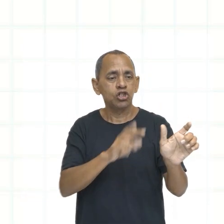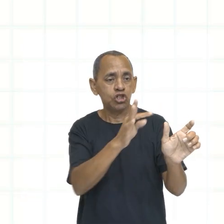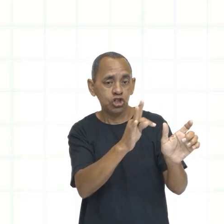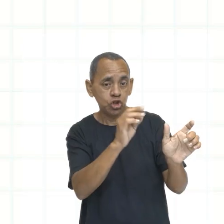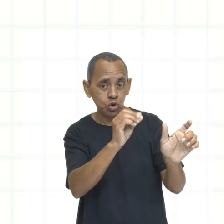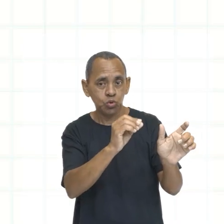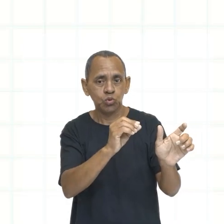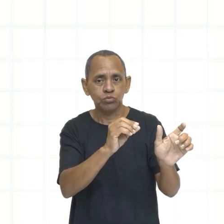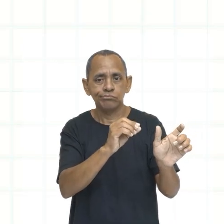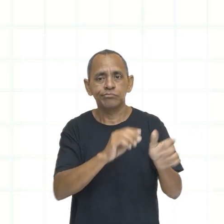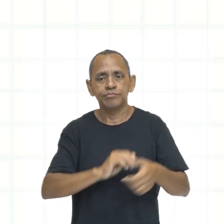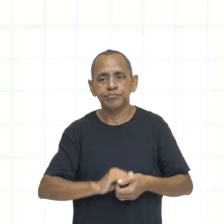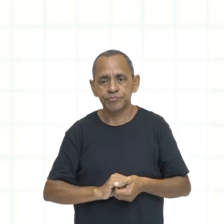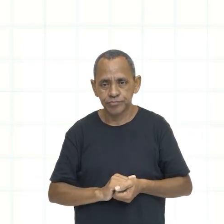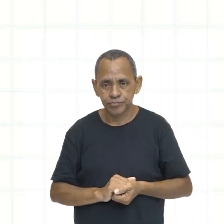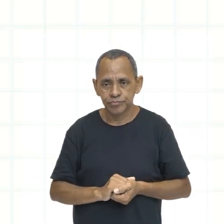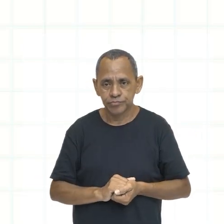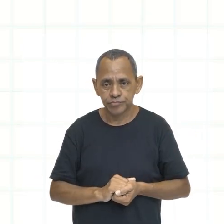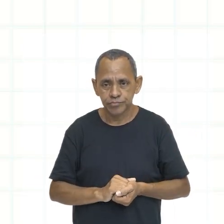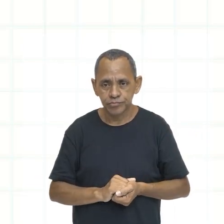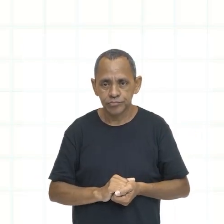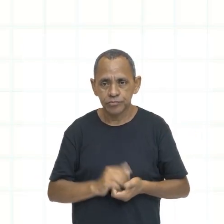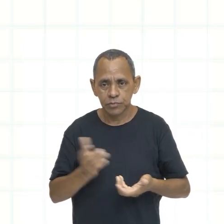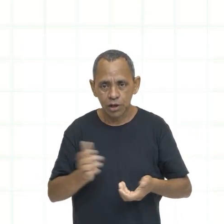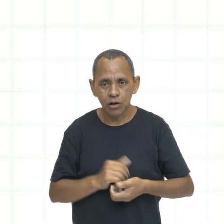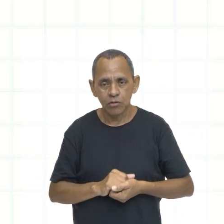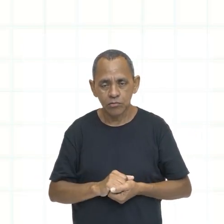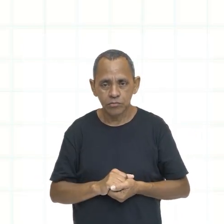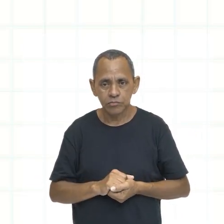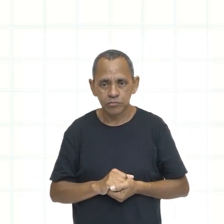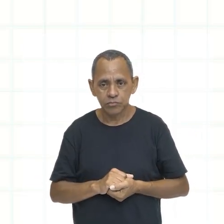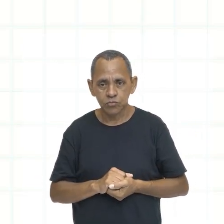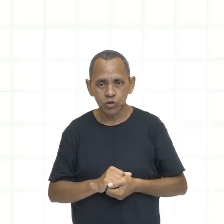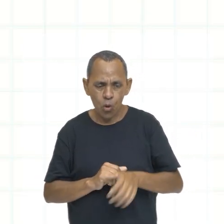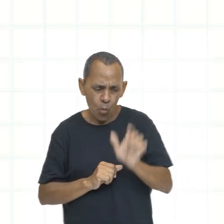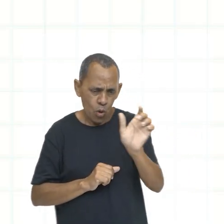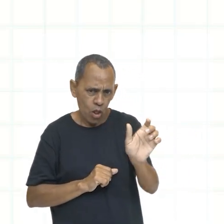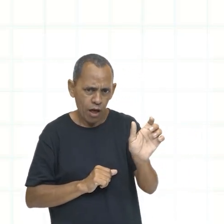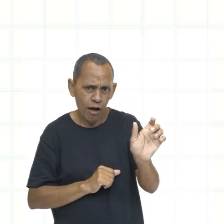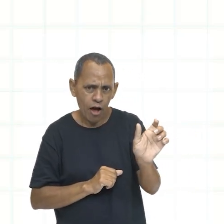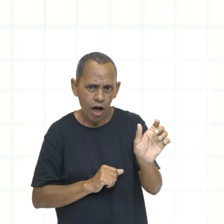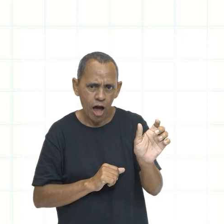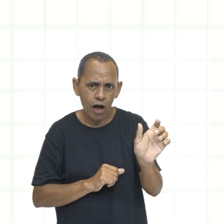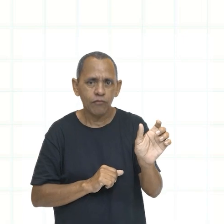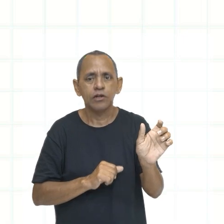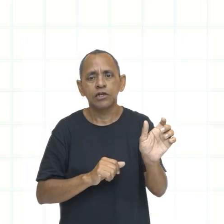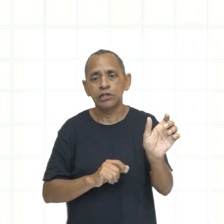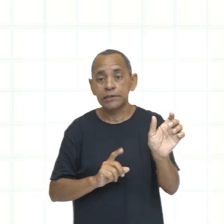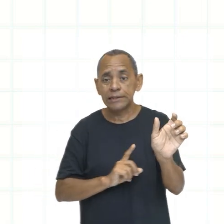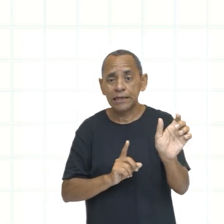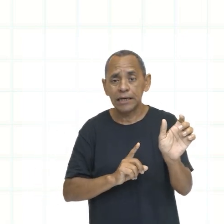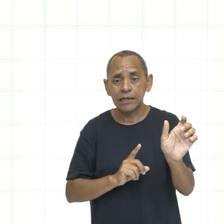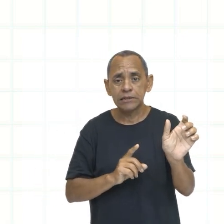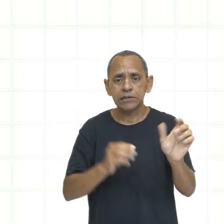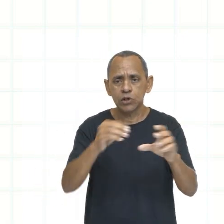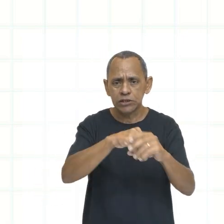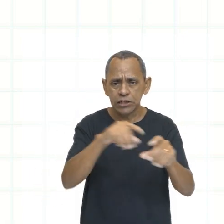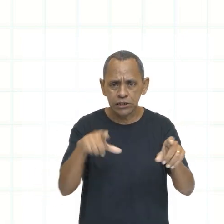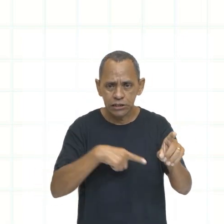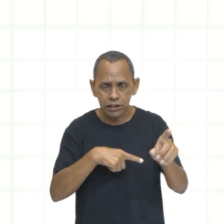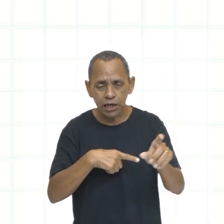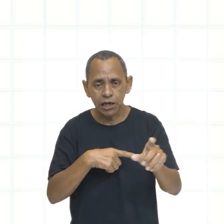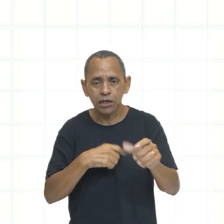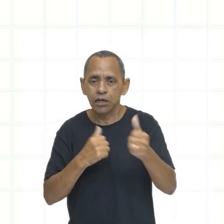ele que recebe a fórmula, a partícula de negação, então advérbio de negação. É o outro verbo auxiliar que eu vou